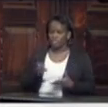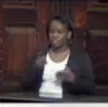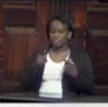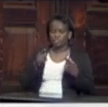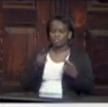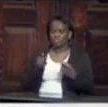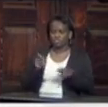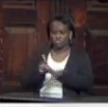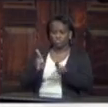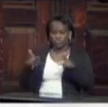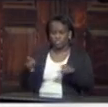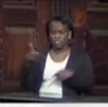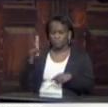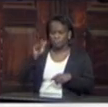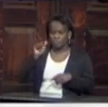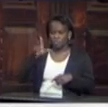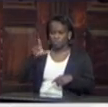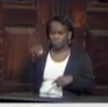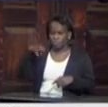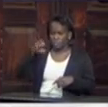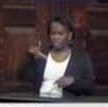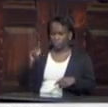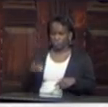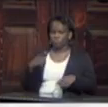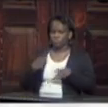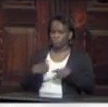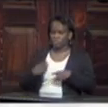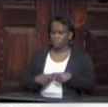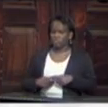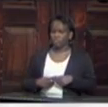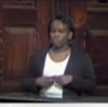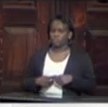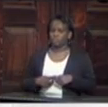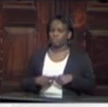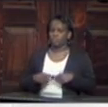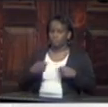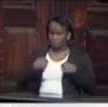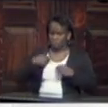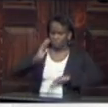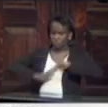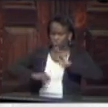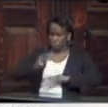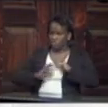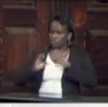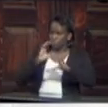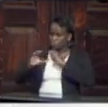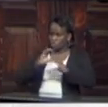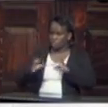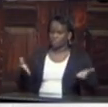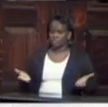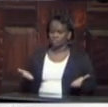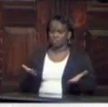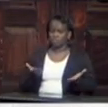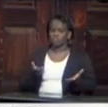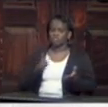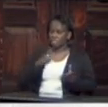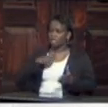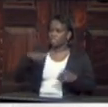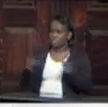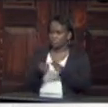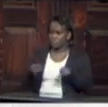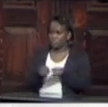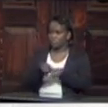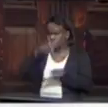do deputado Paulo Melo, que me antecedeu. Porque eu sou profissional de comunicação, temos jornalistas aqui